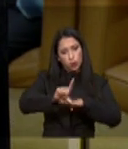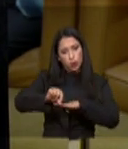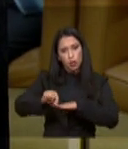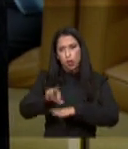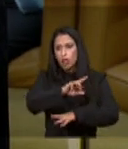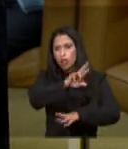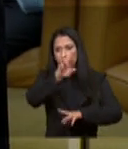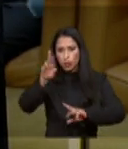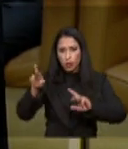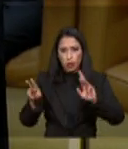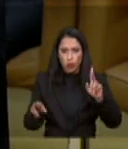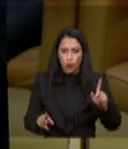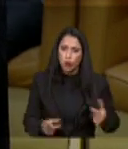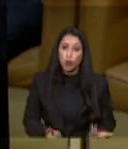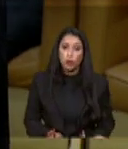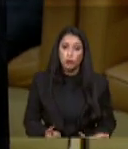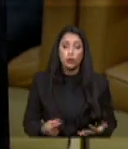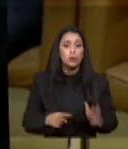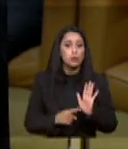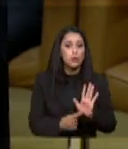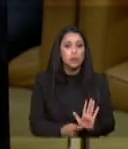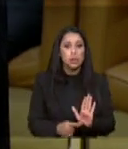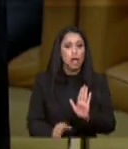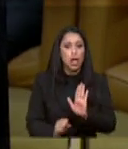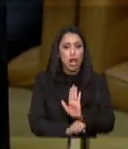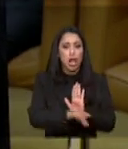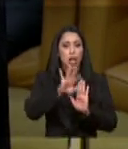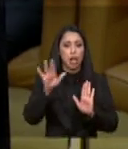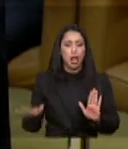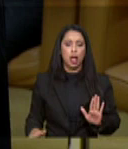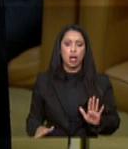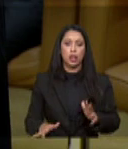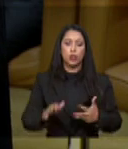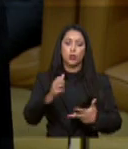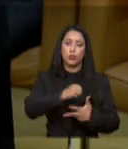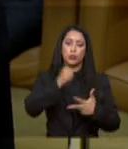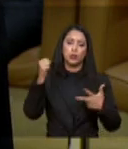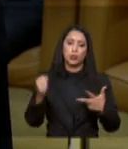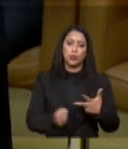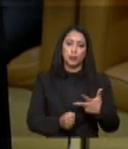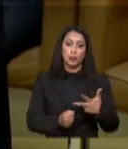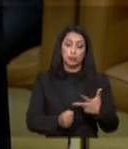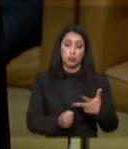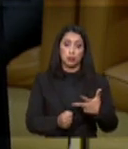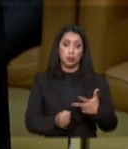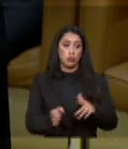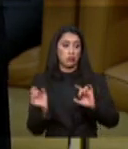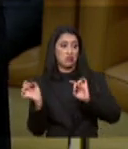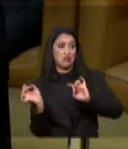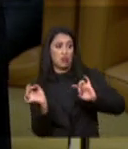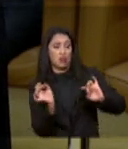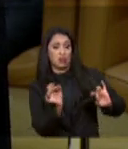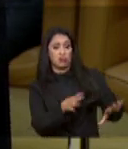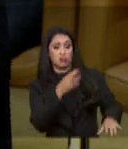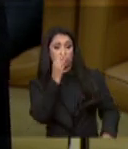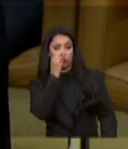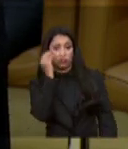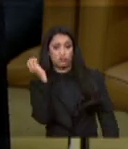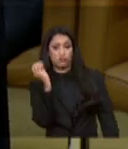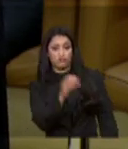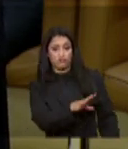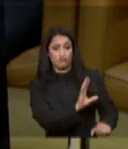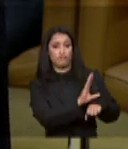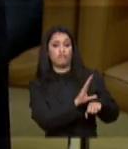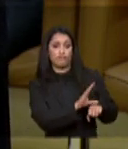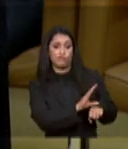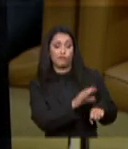cumprimento de obrigações claras e mandamentos expressos. O poder público abandonou os seus deveres constitucionais e as suas